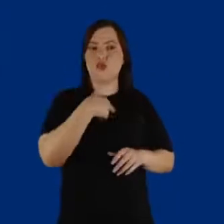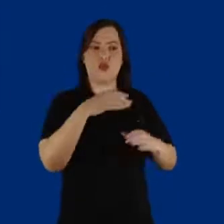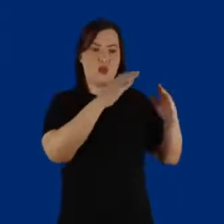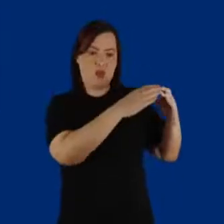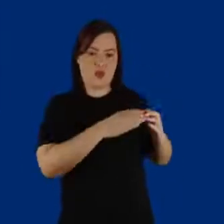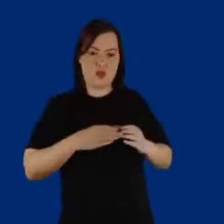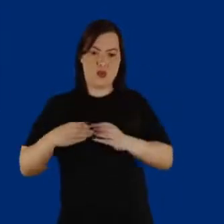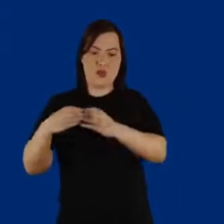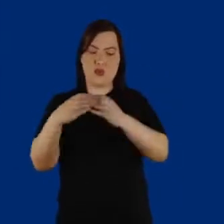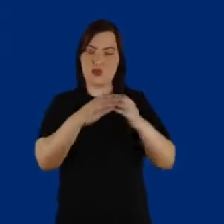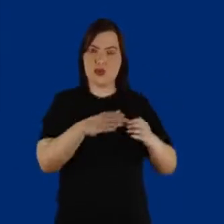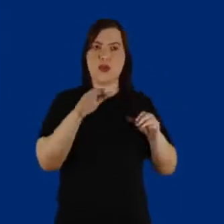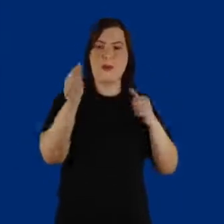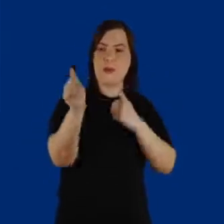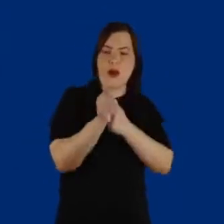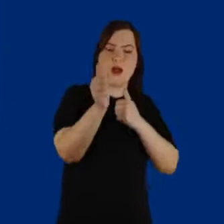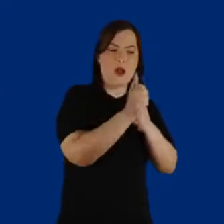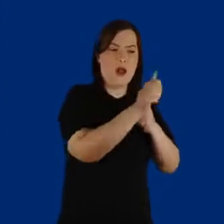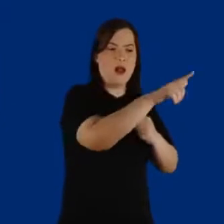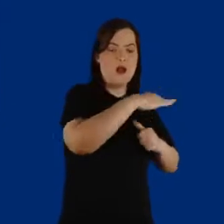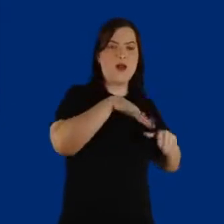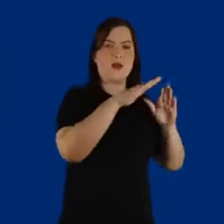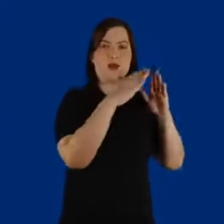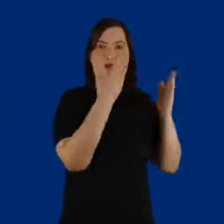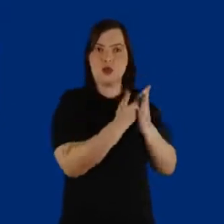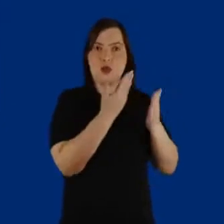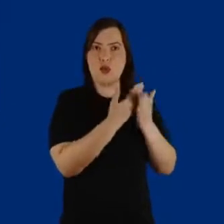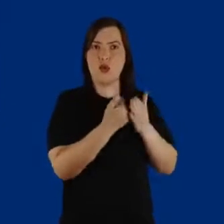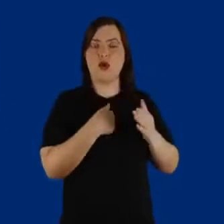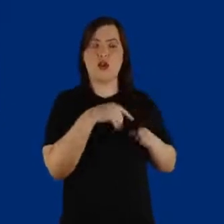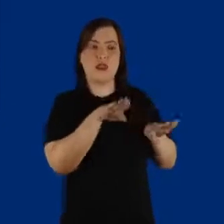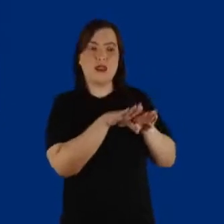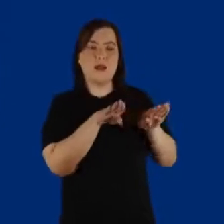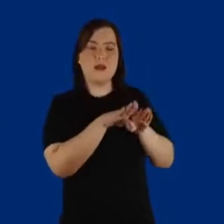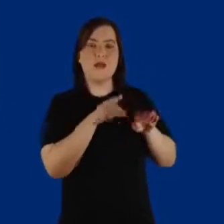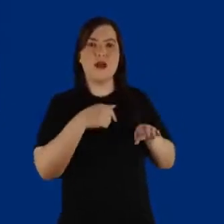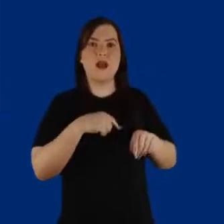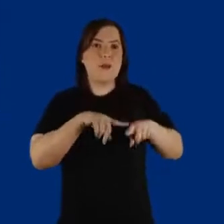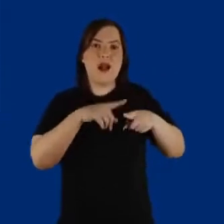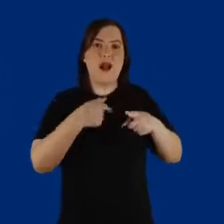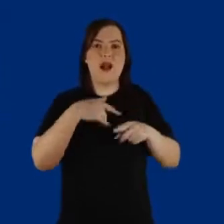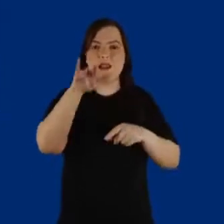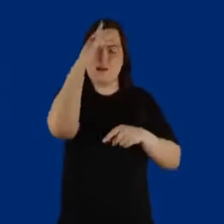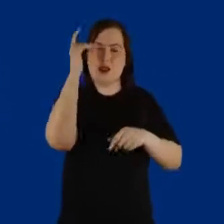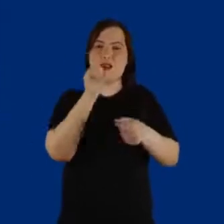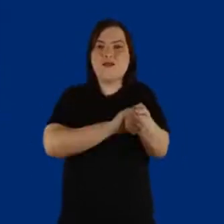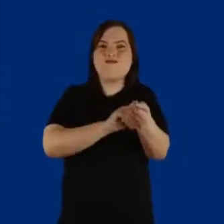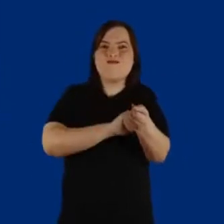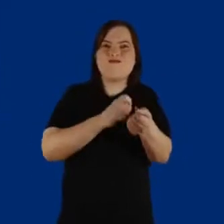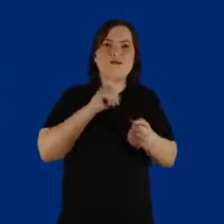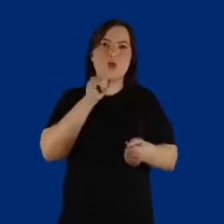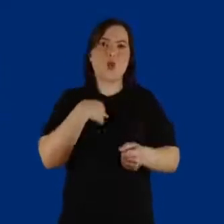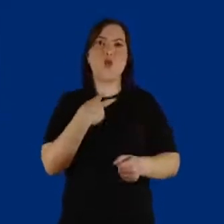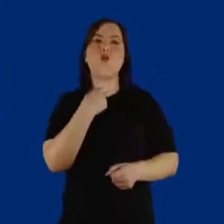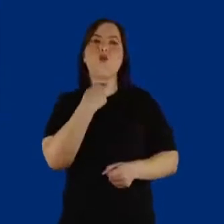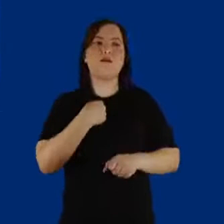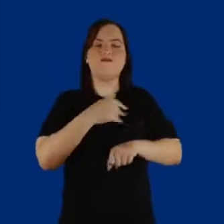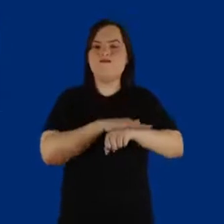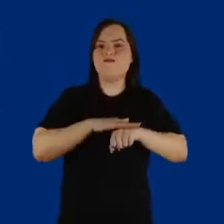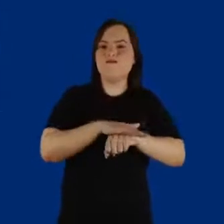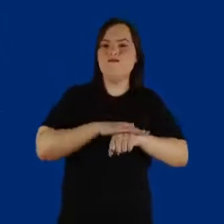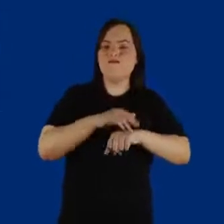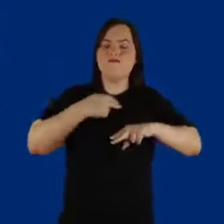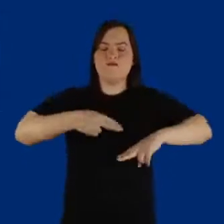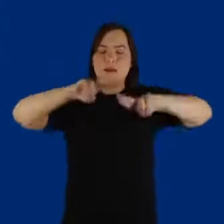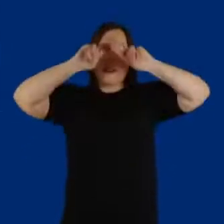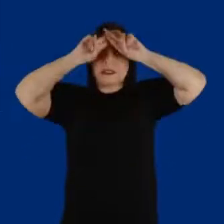comunidades, né, junto às escolas estão em emergência de saúde mental, só que a pessoa sob estresse não dialoga, entra no programa do trauma,